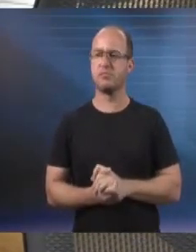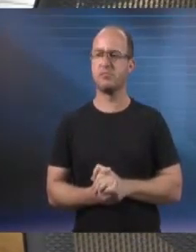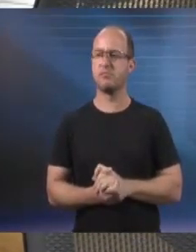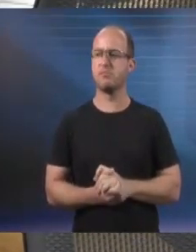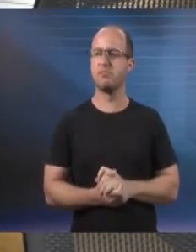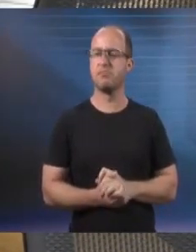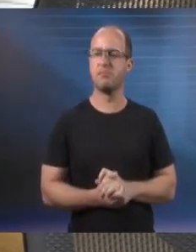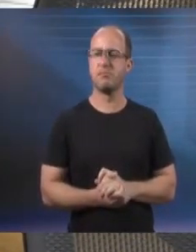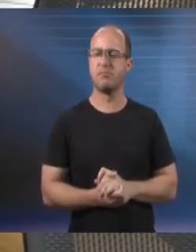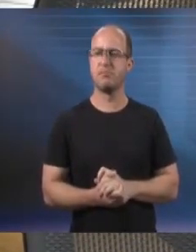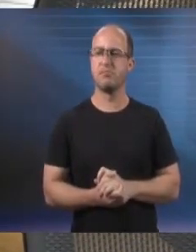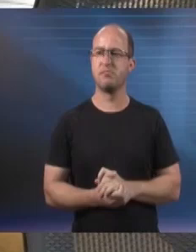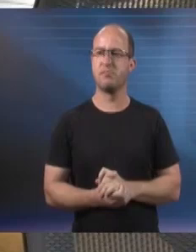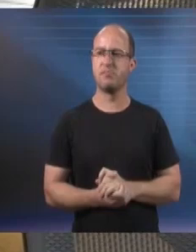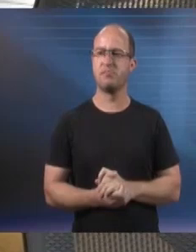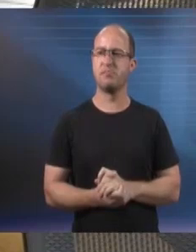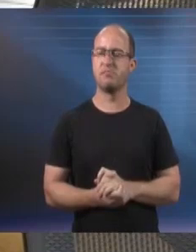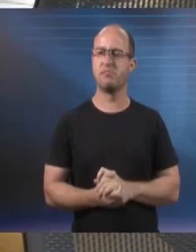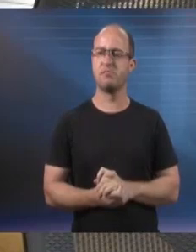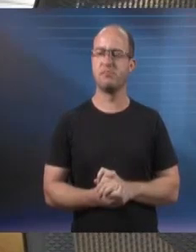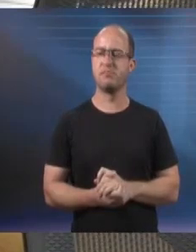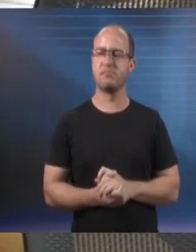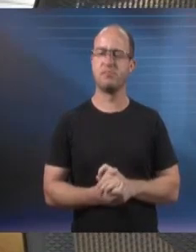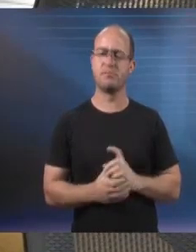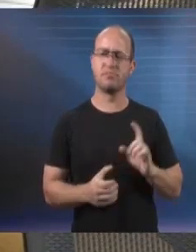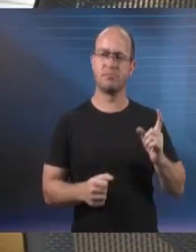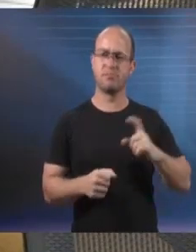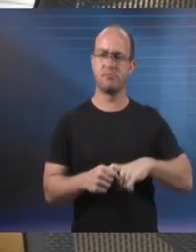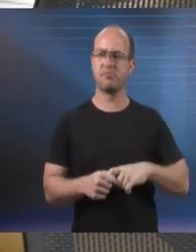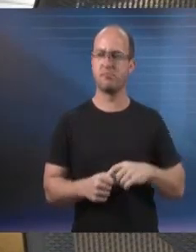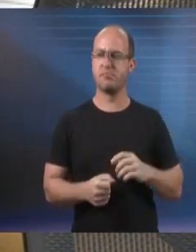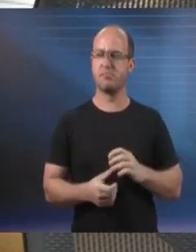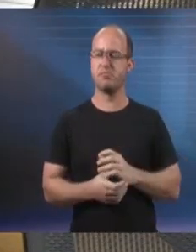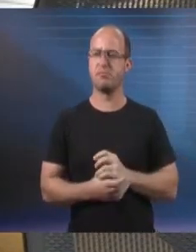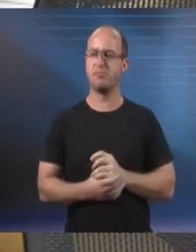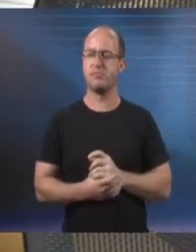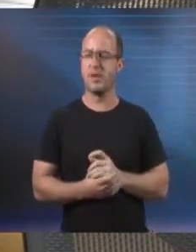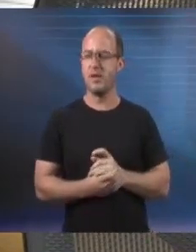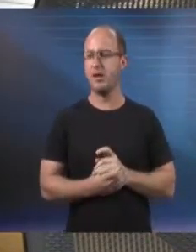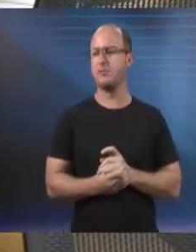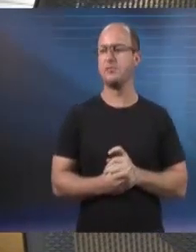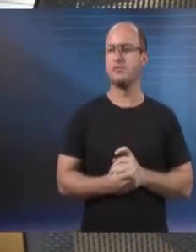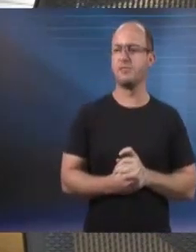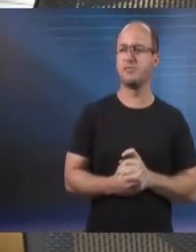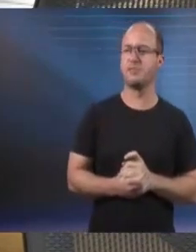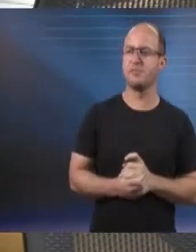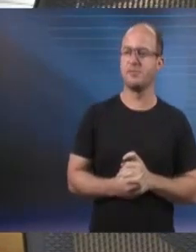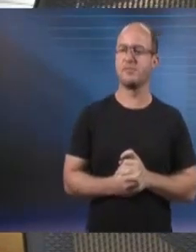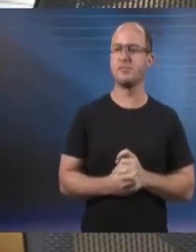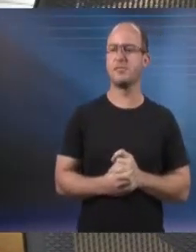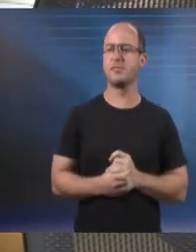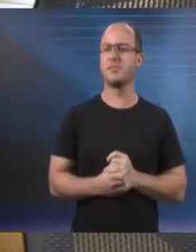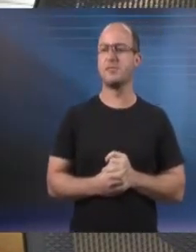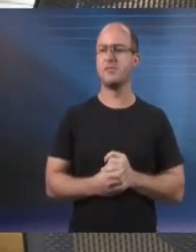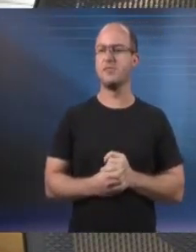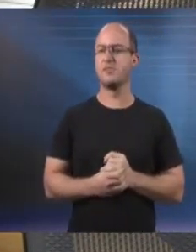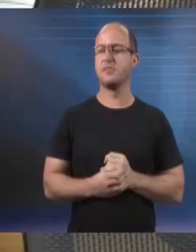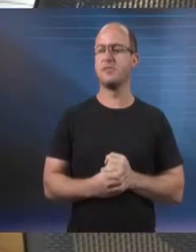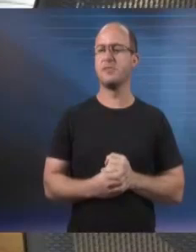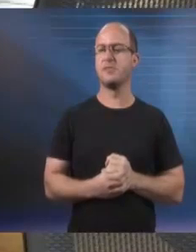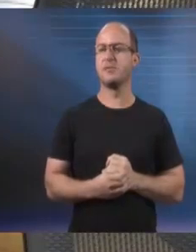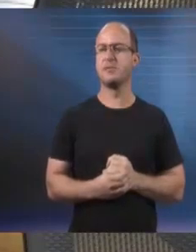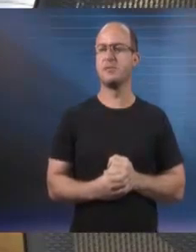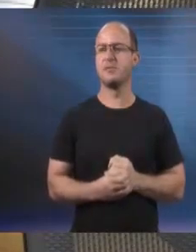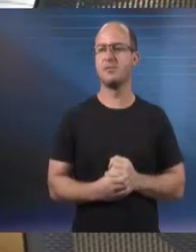voltar atrás naquilo que aprovaram e vão voltar atrás e querer aprovar esse aumento da alíquota modal, que é